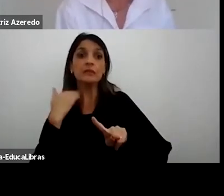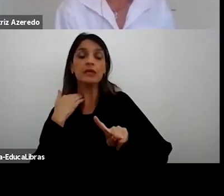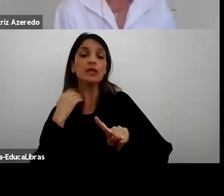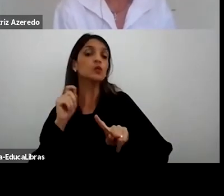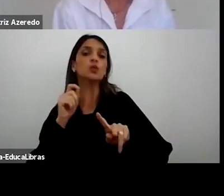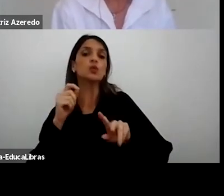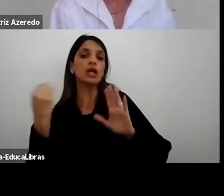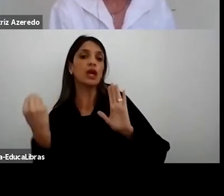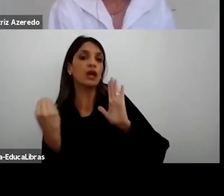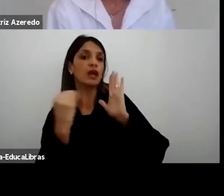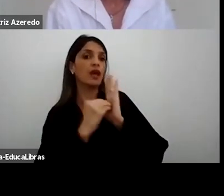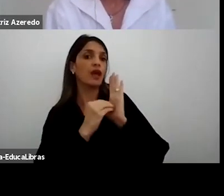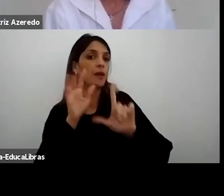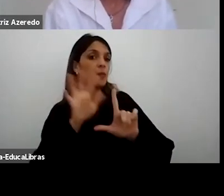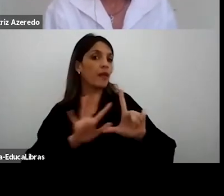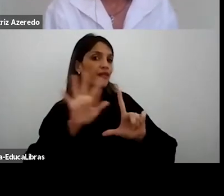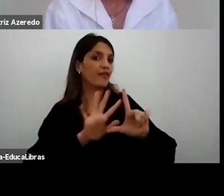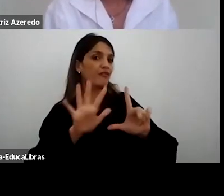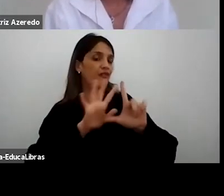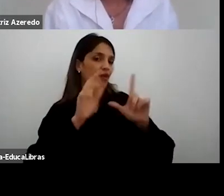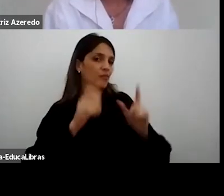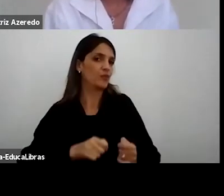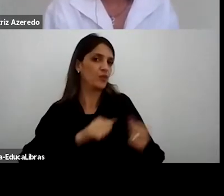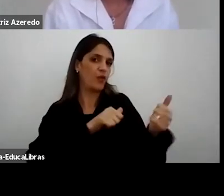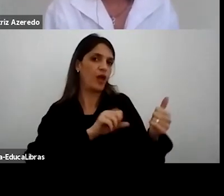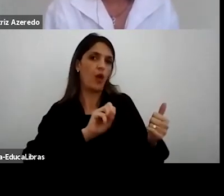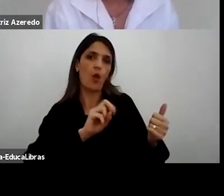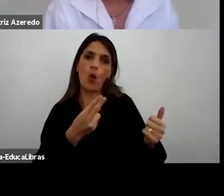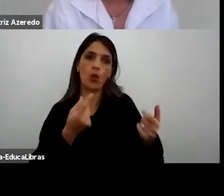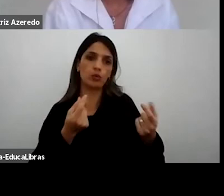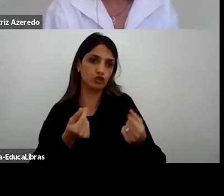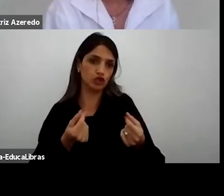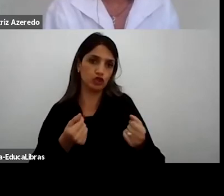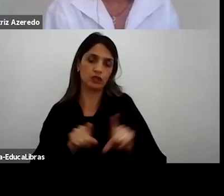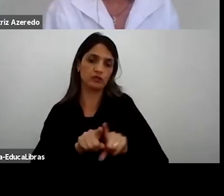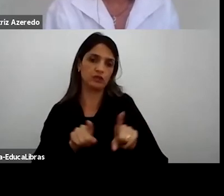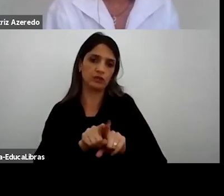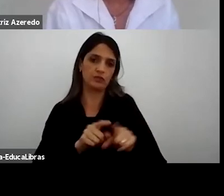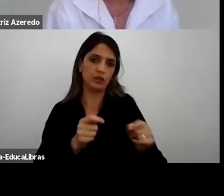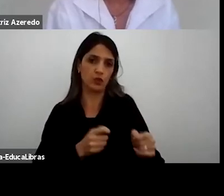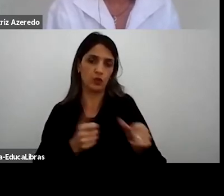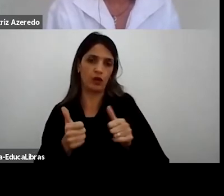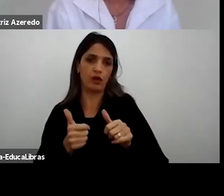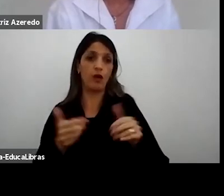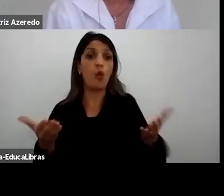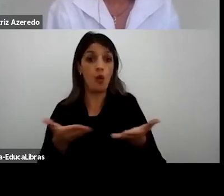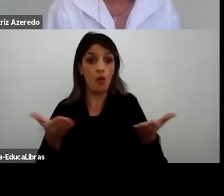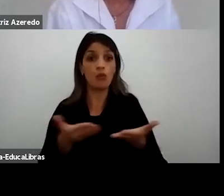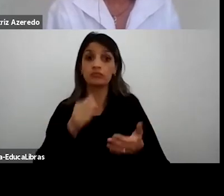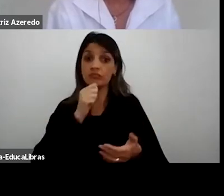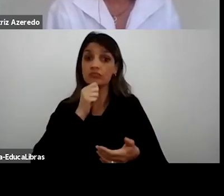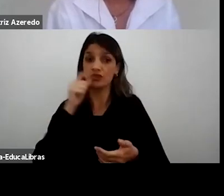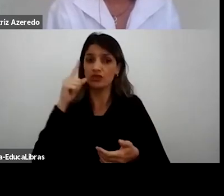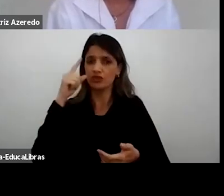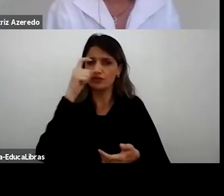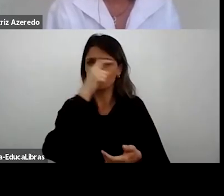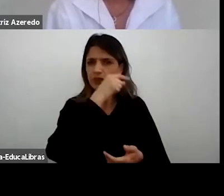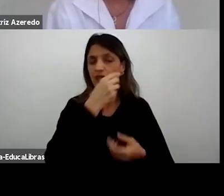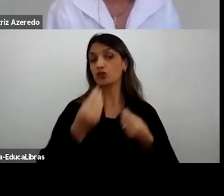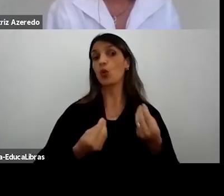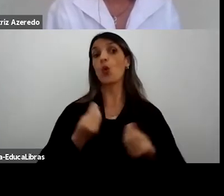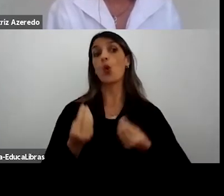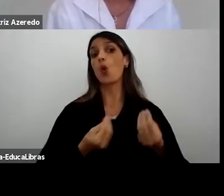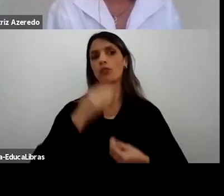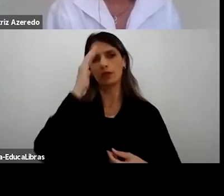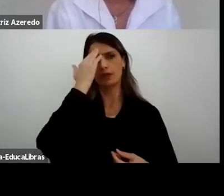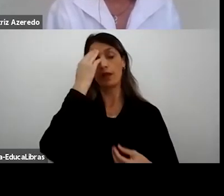Ou doar em dinheiro mesmo, em cash, né? Então, eu acho que ainda existe uma dificuldade muito grande nessa questão de como a